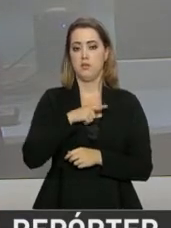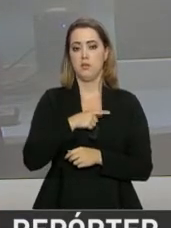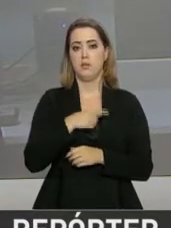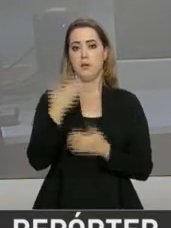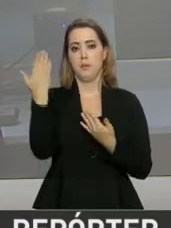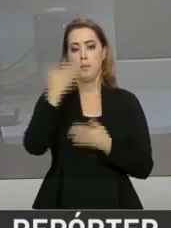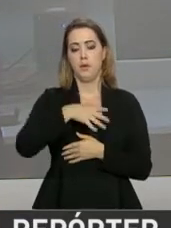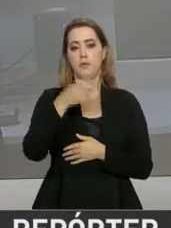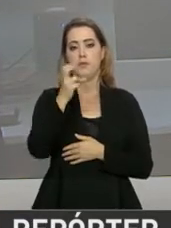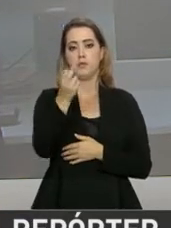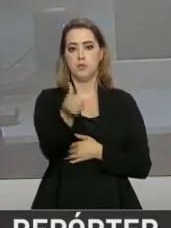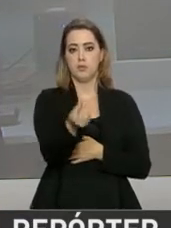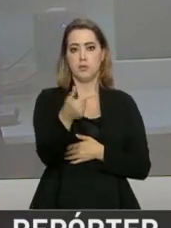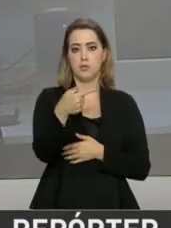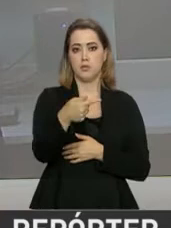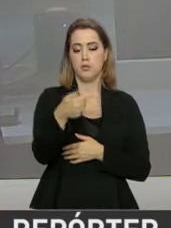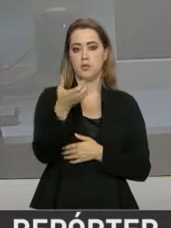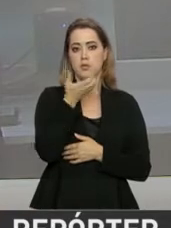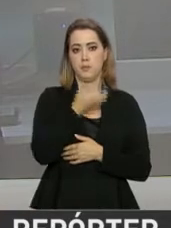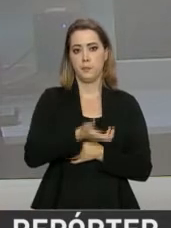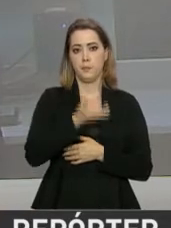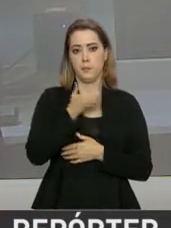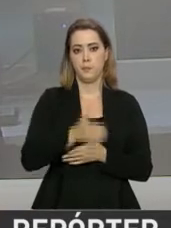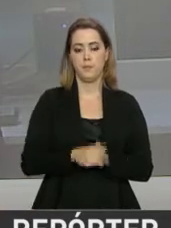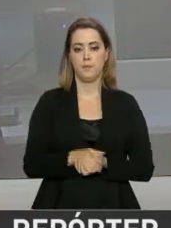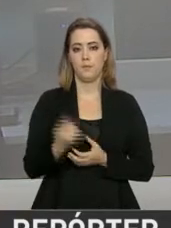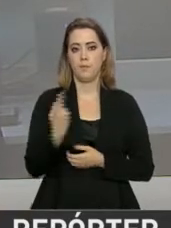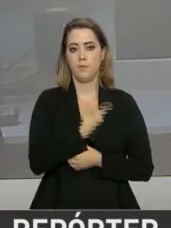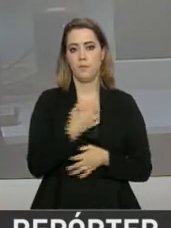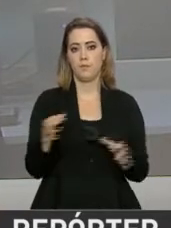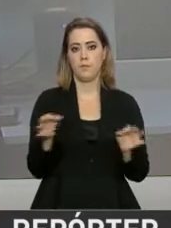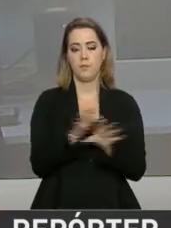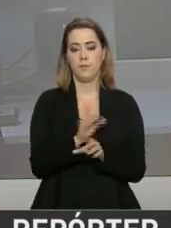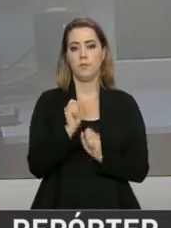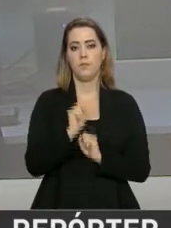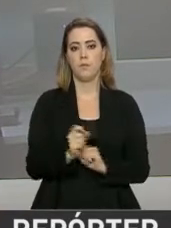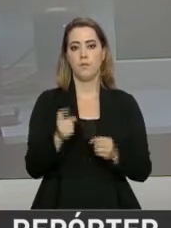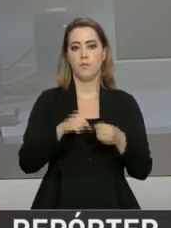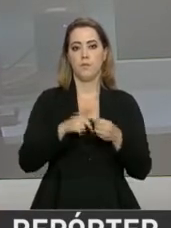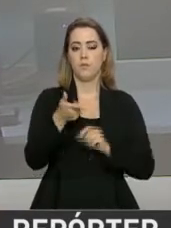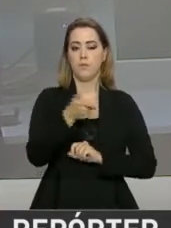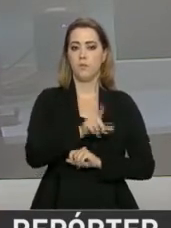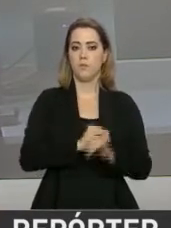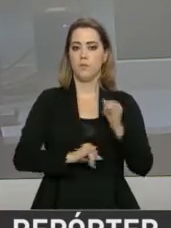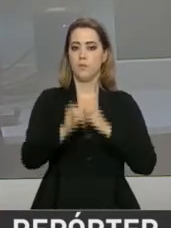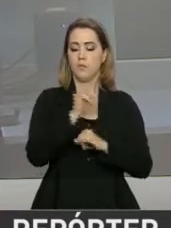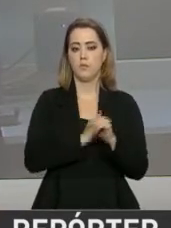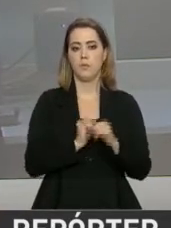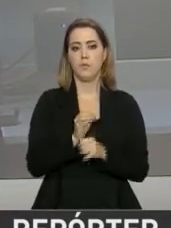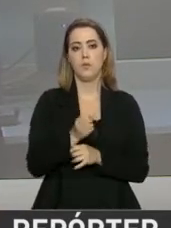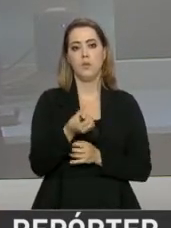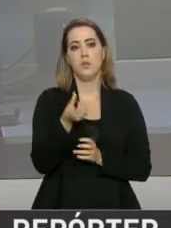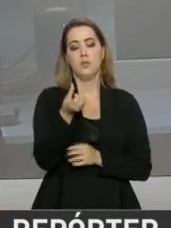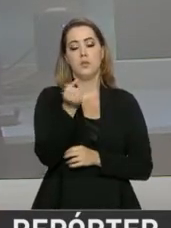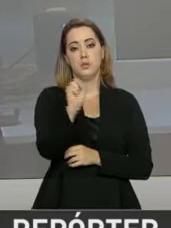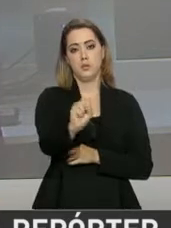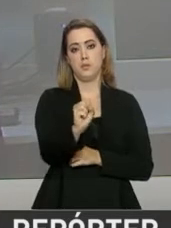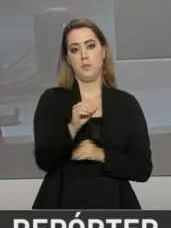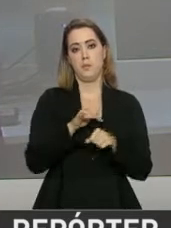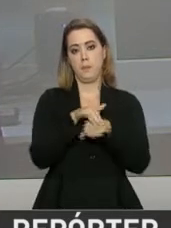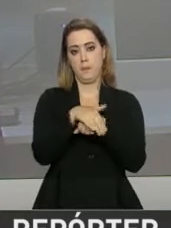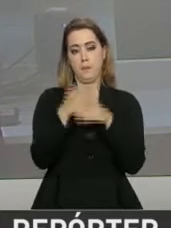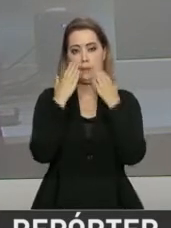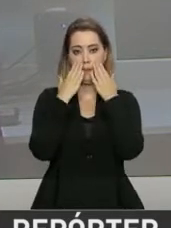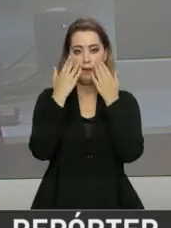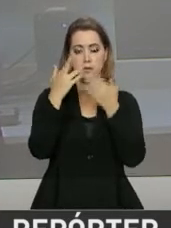nos dias 6 e 7 de dezembro e nós ficamos por aqui voltamos a qualquer momento com outras informações ou às oito da noite